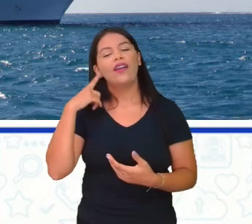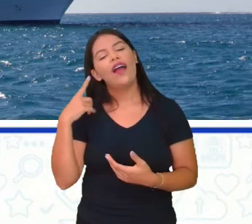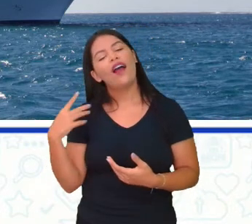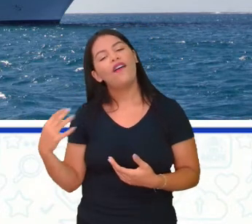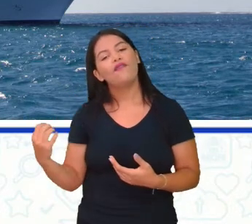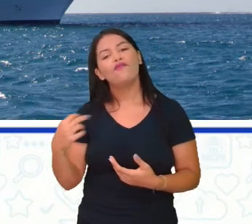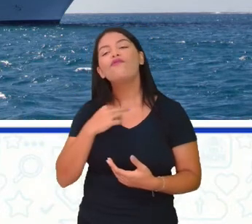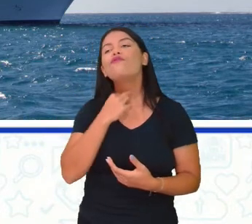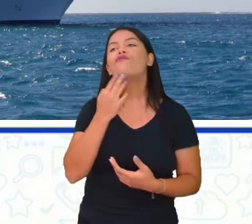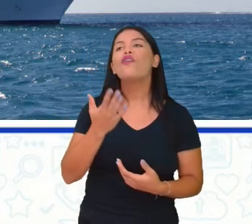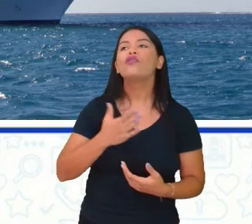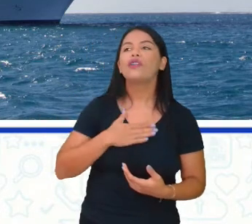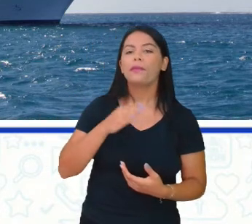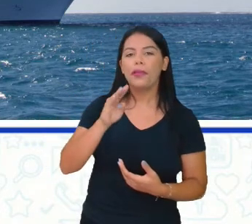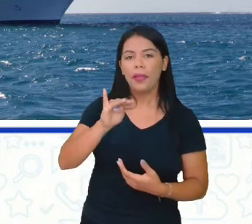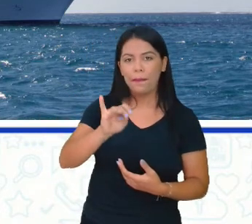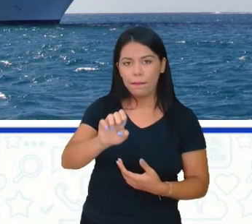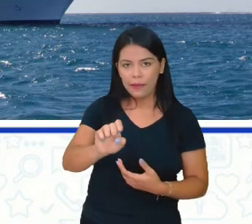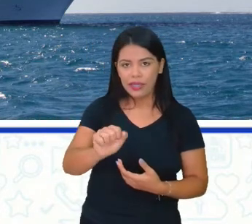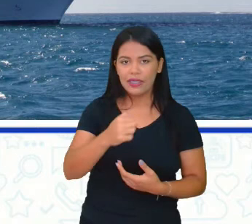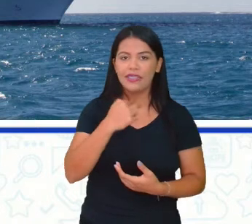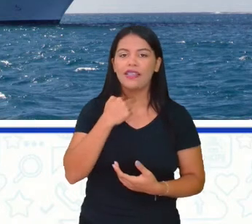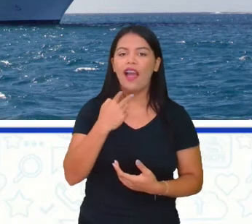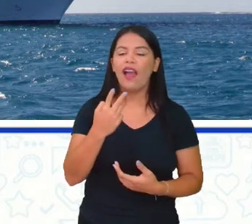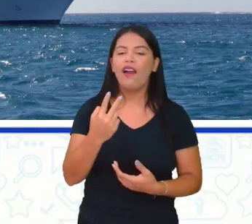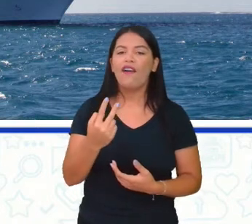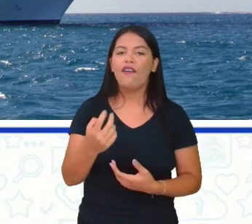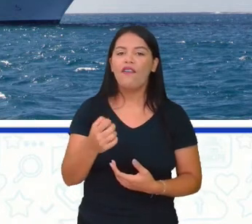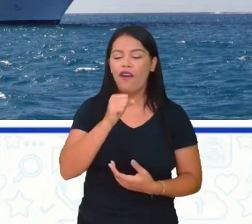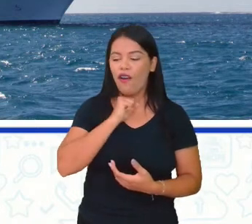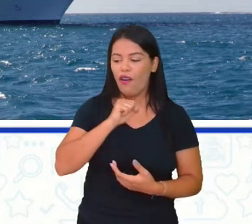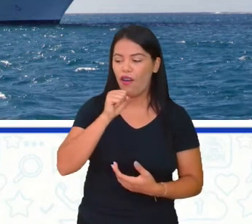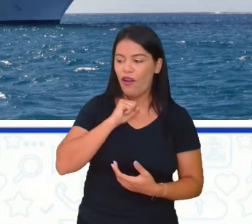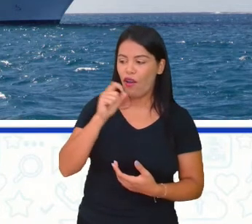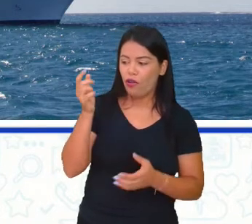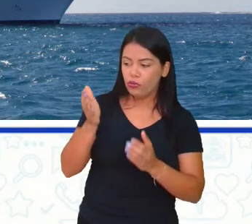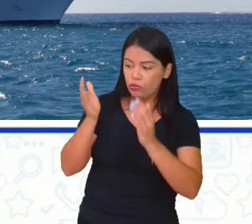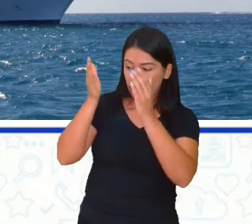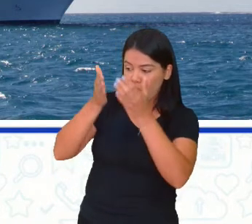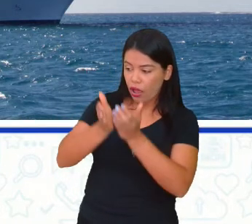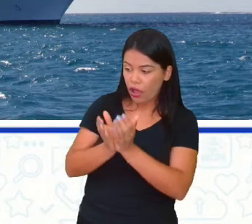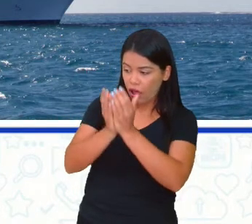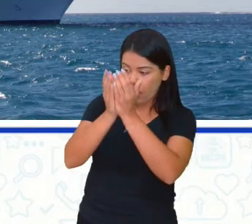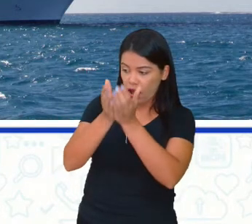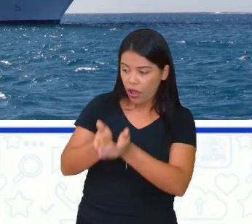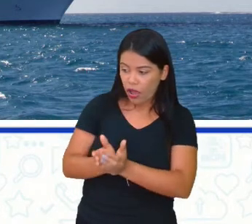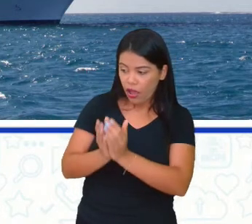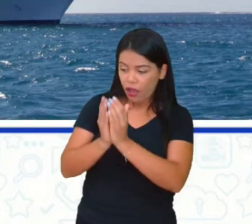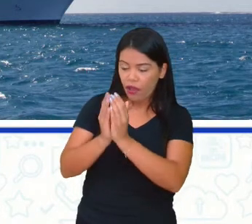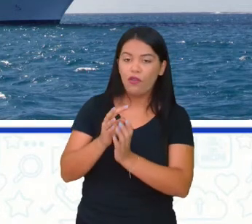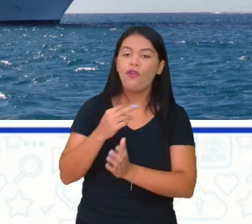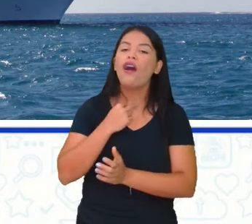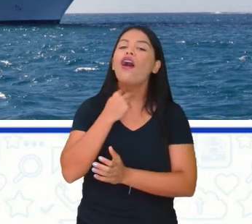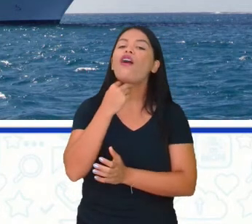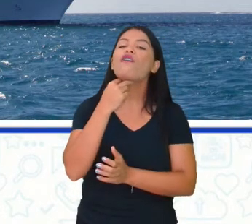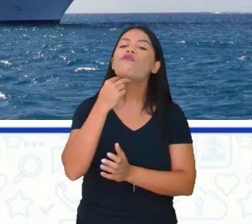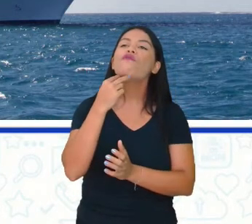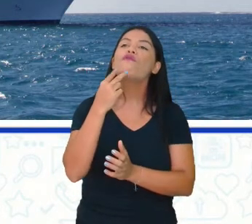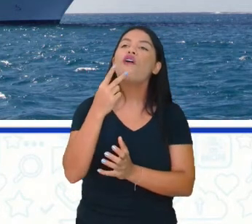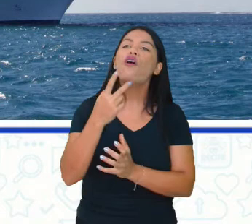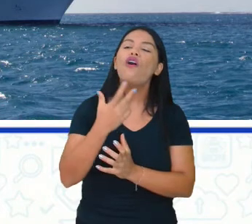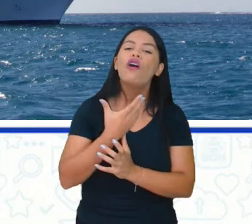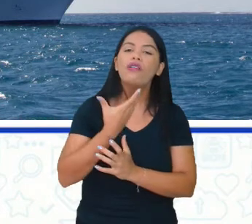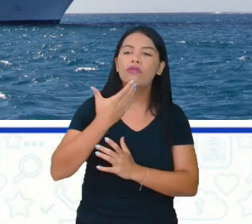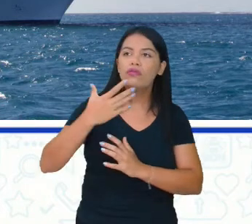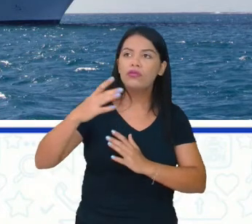ecoou criança nos porões do navio. A voz da minha avó ecoou obediência aos